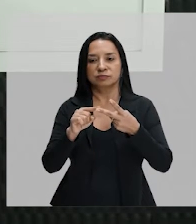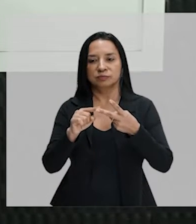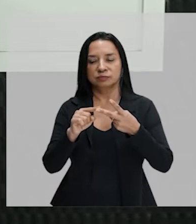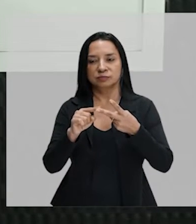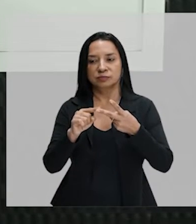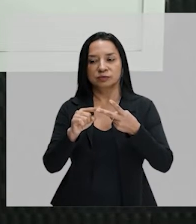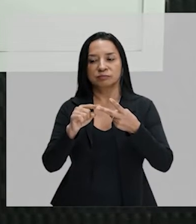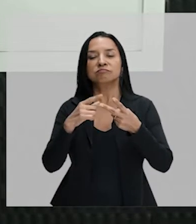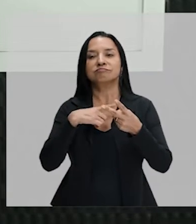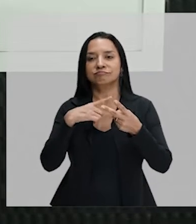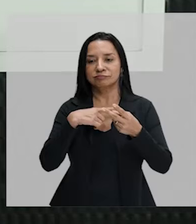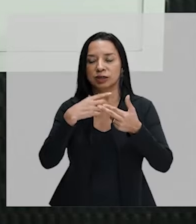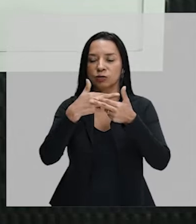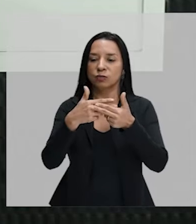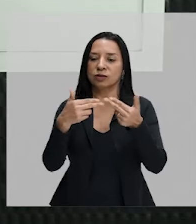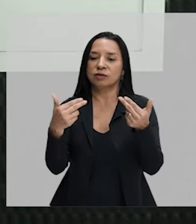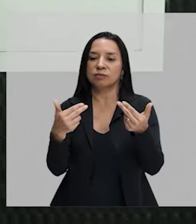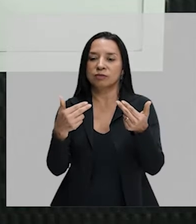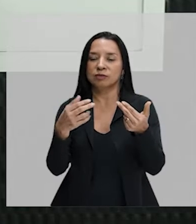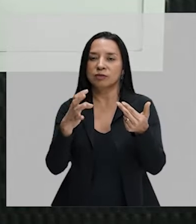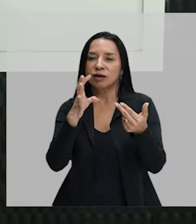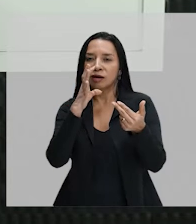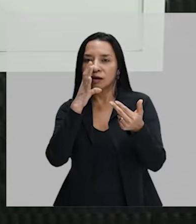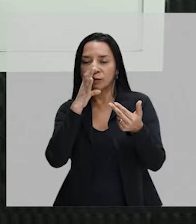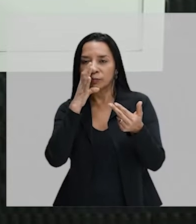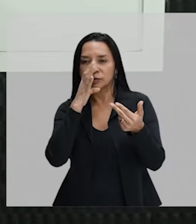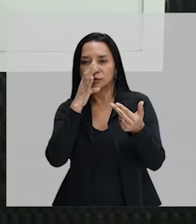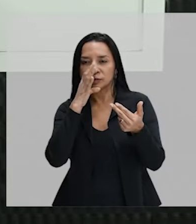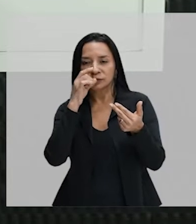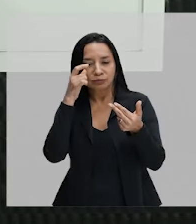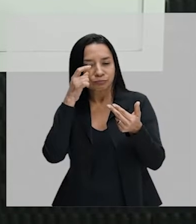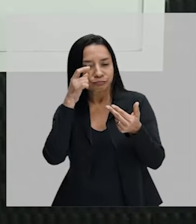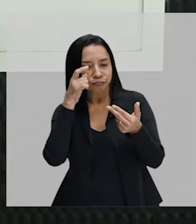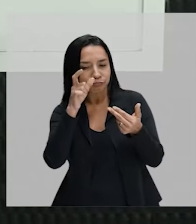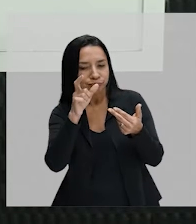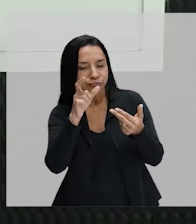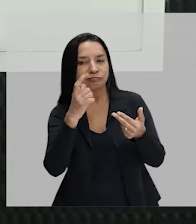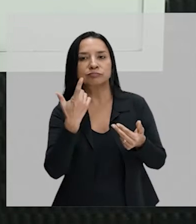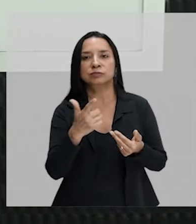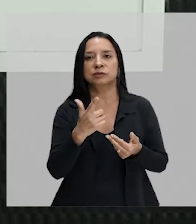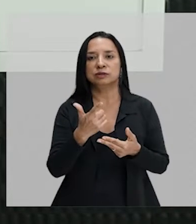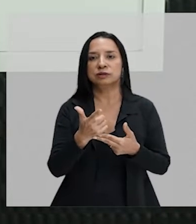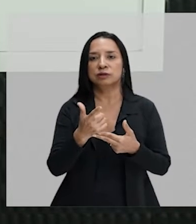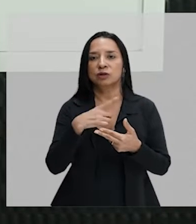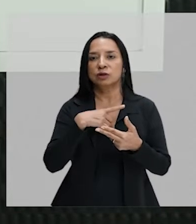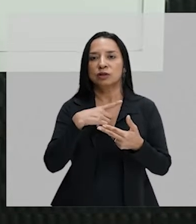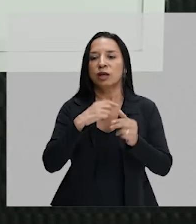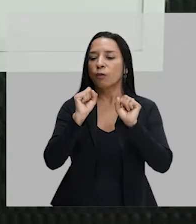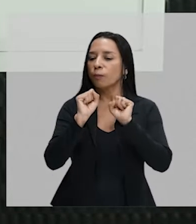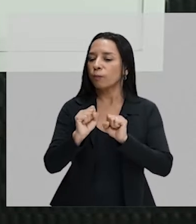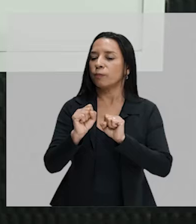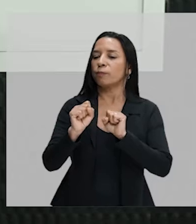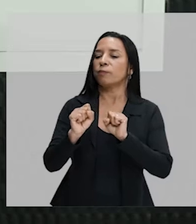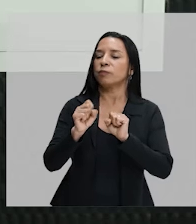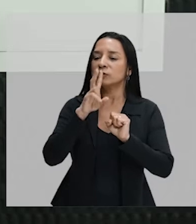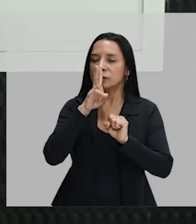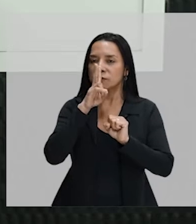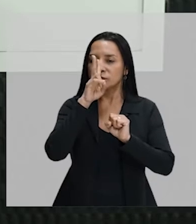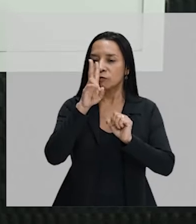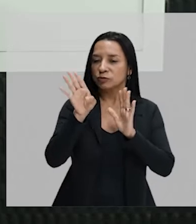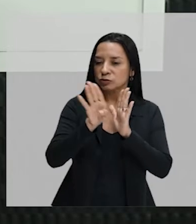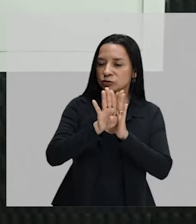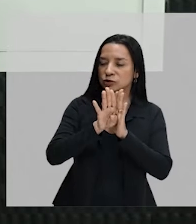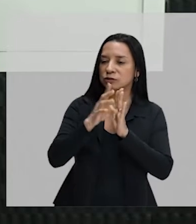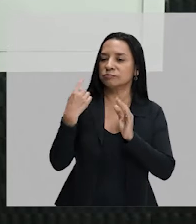tem este poder tão forte de chegar até nós e não ter nenhuma utilidade,